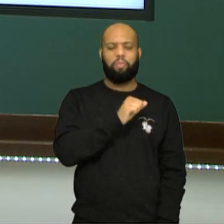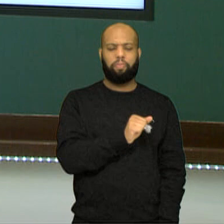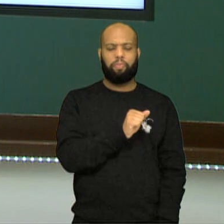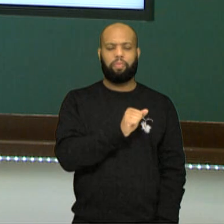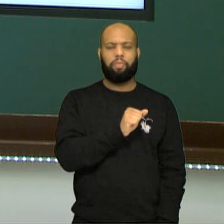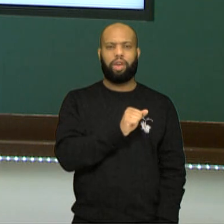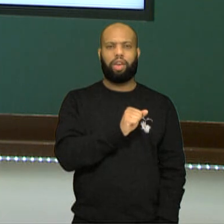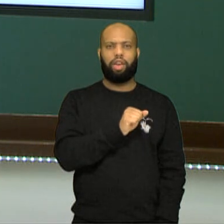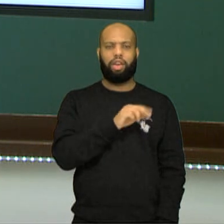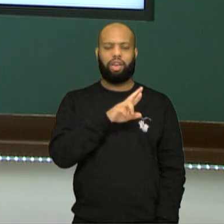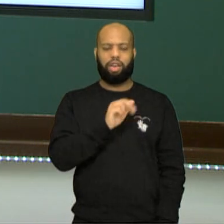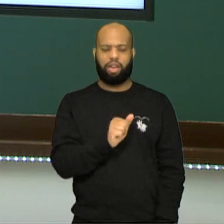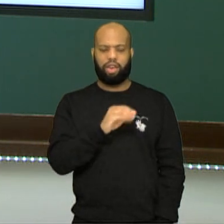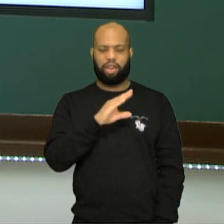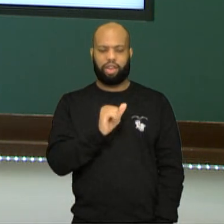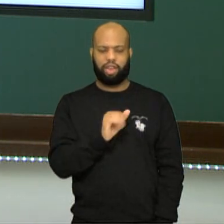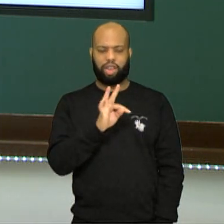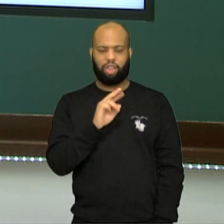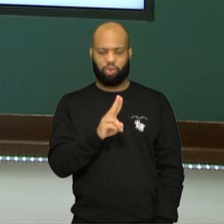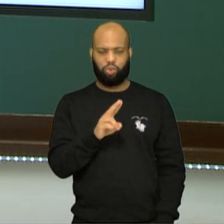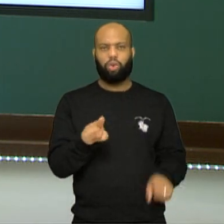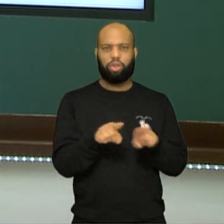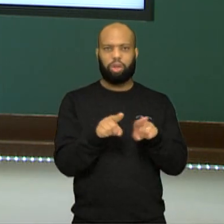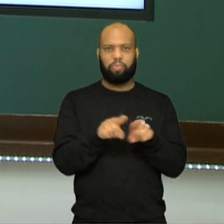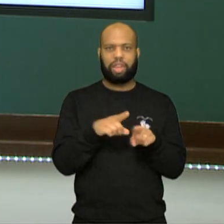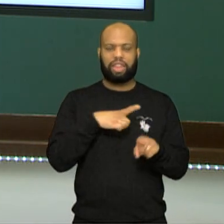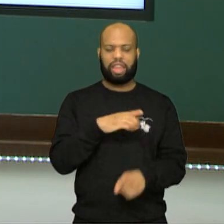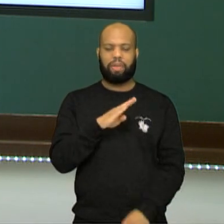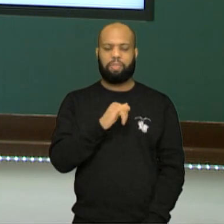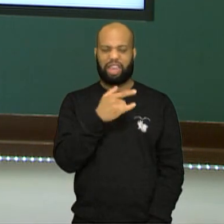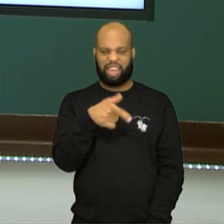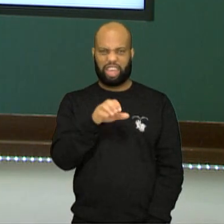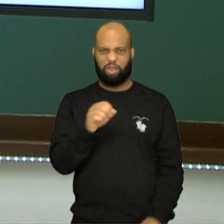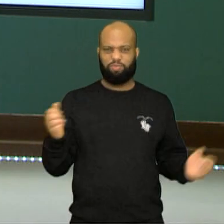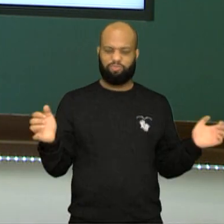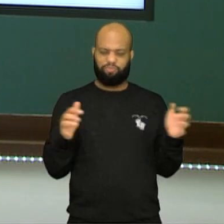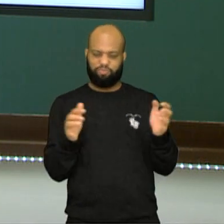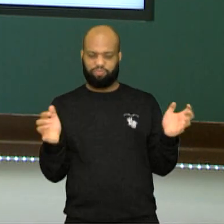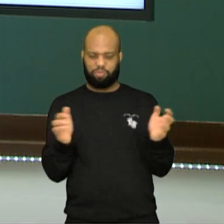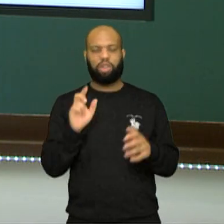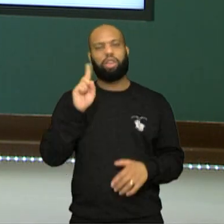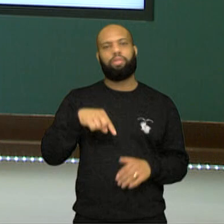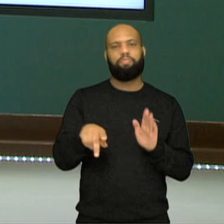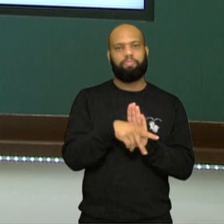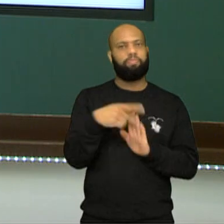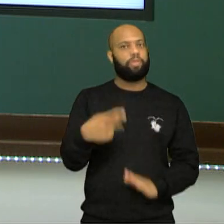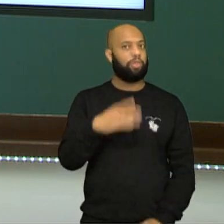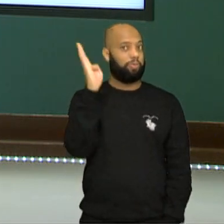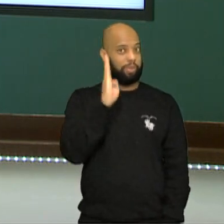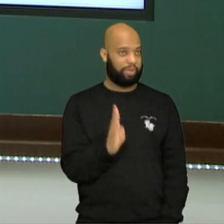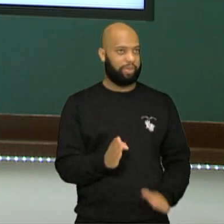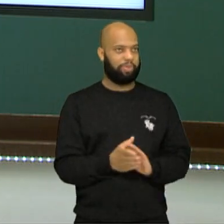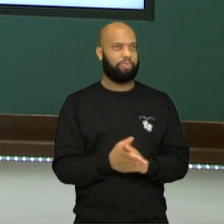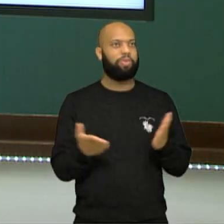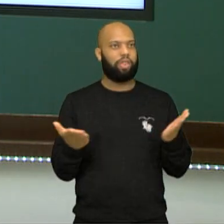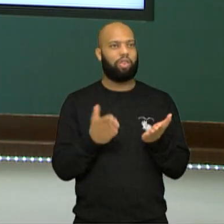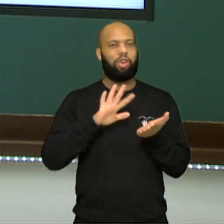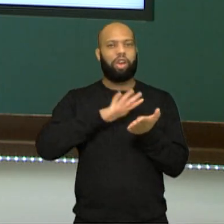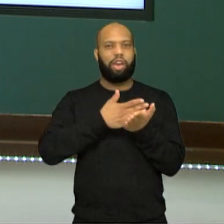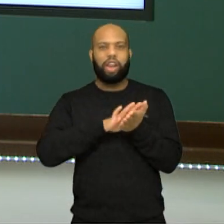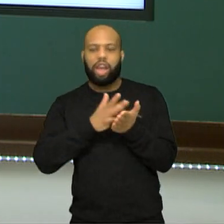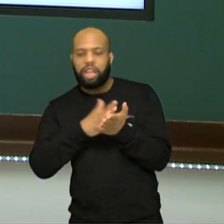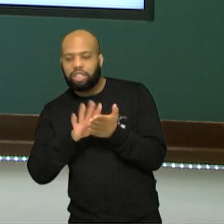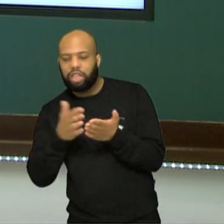ritmos genuinamente brasileiros, né? Então vamos prosseguir e vamos falar do samba exaltação,